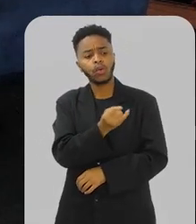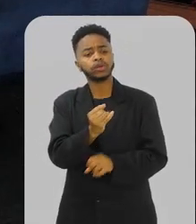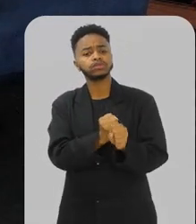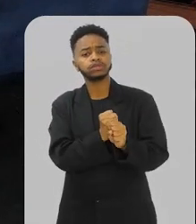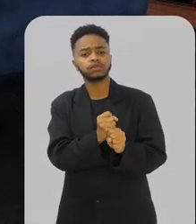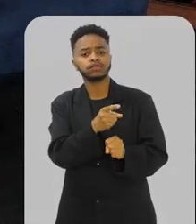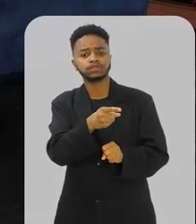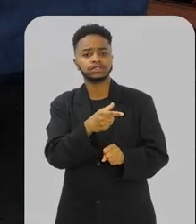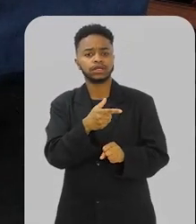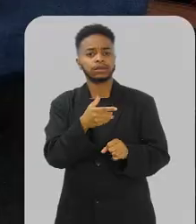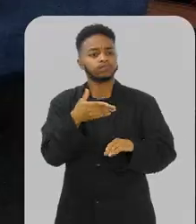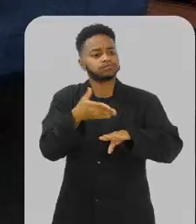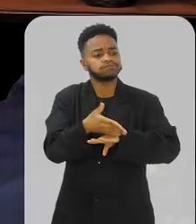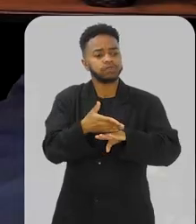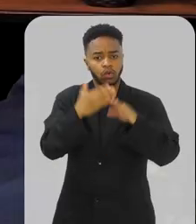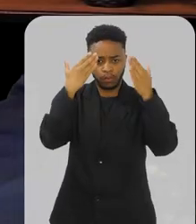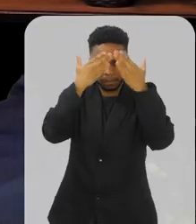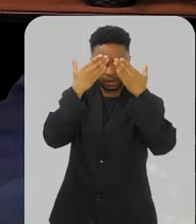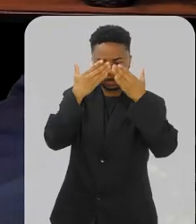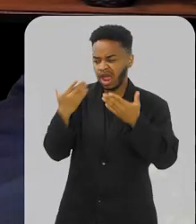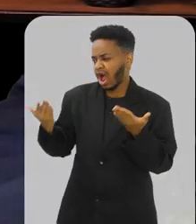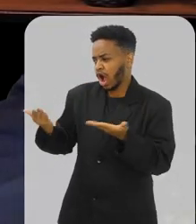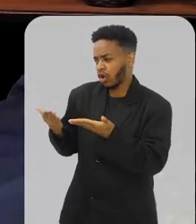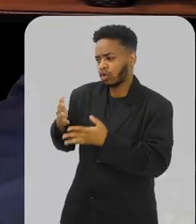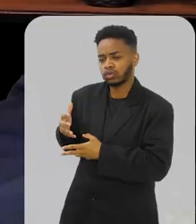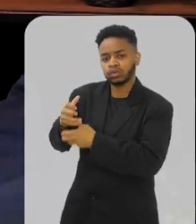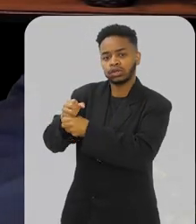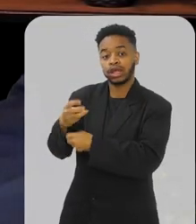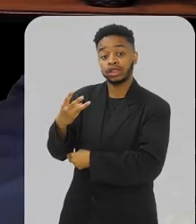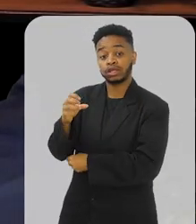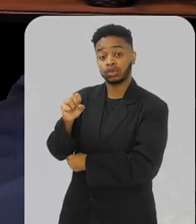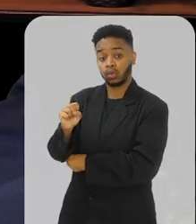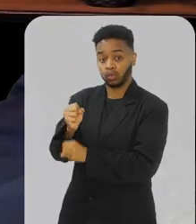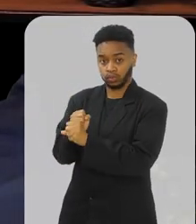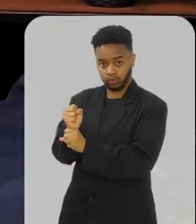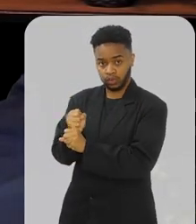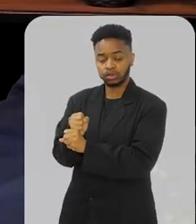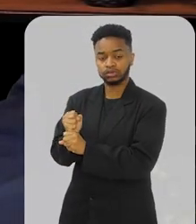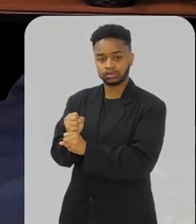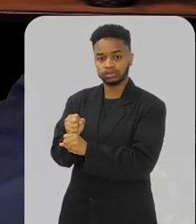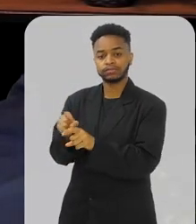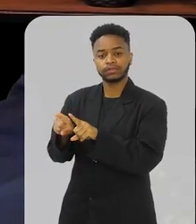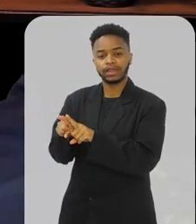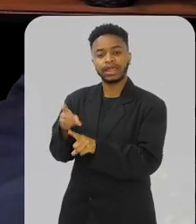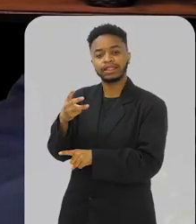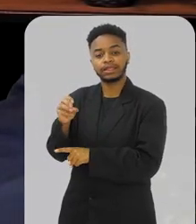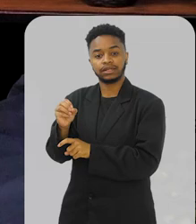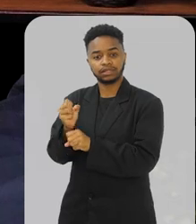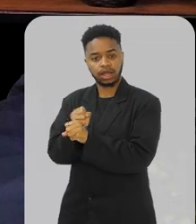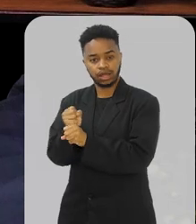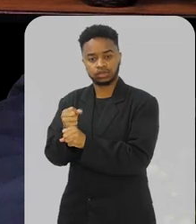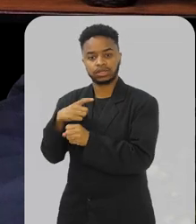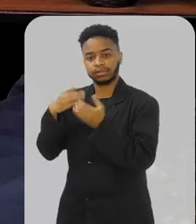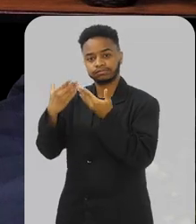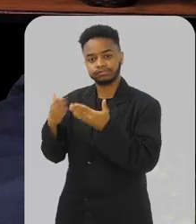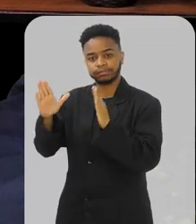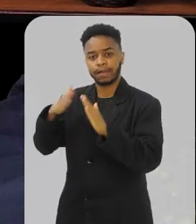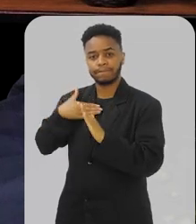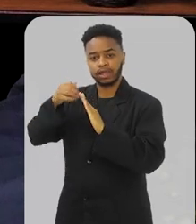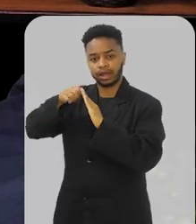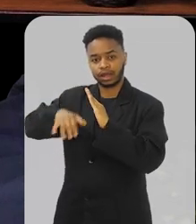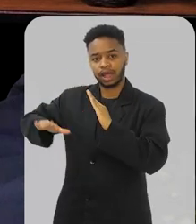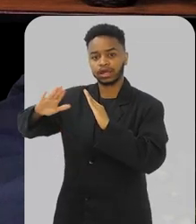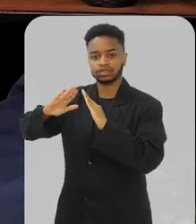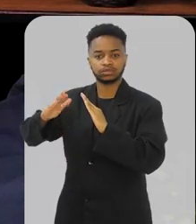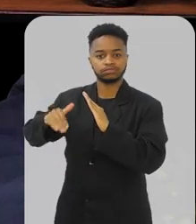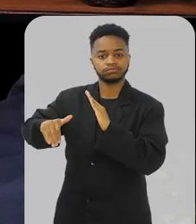é da Umbanda? Esse ano, 38 anos, sendo com 30 anos de casa aberta, nós vamos fazer dia 1º